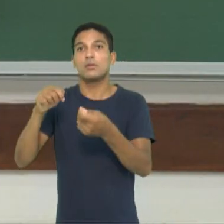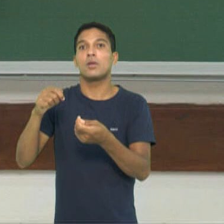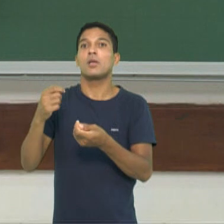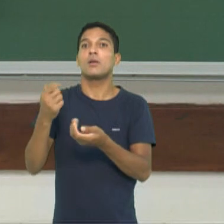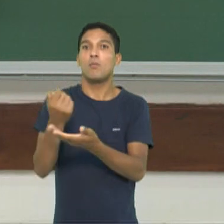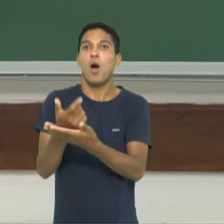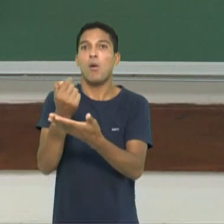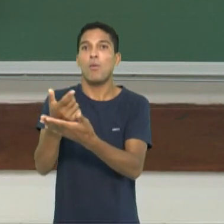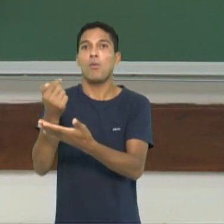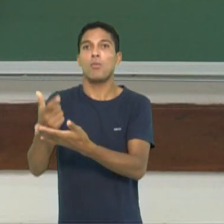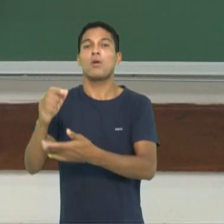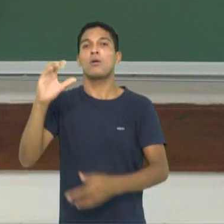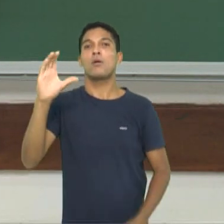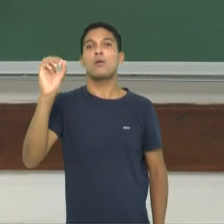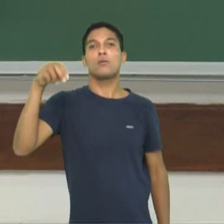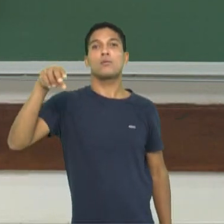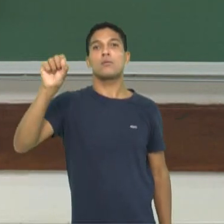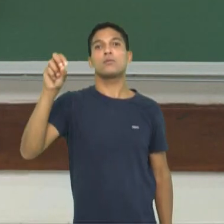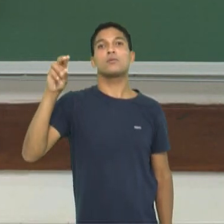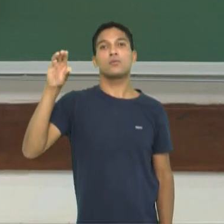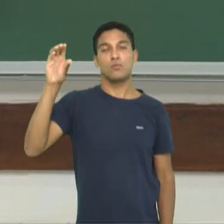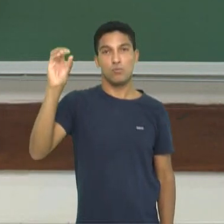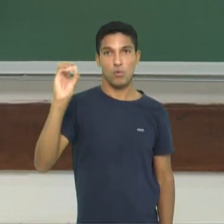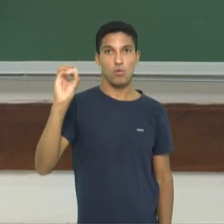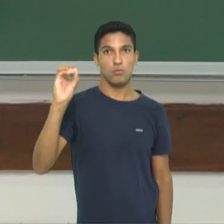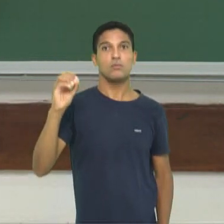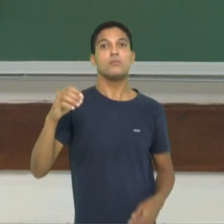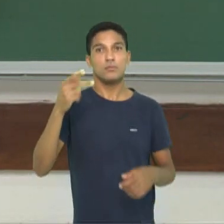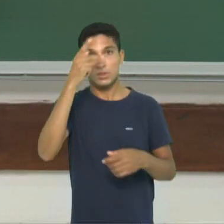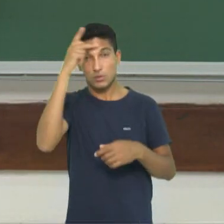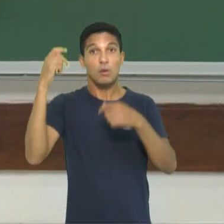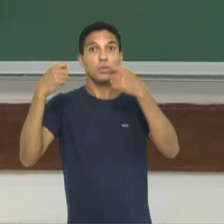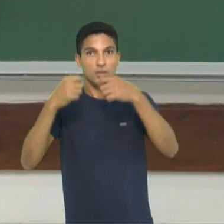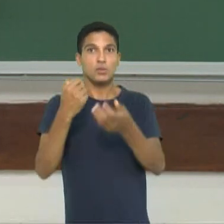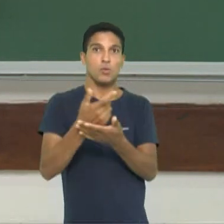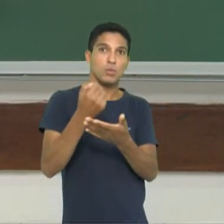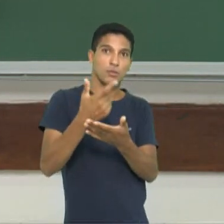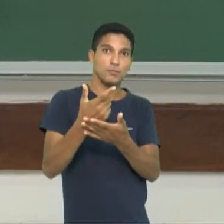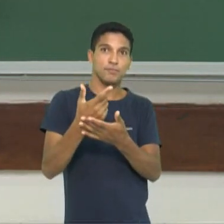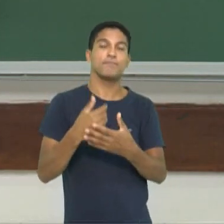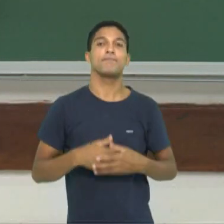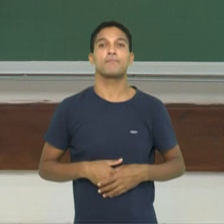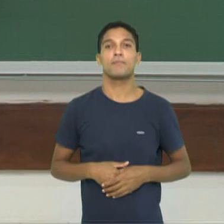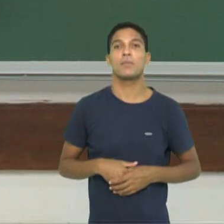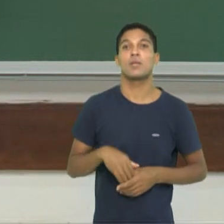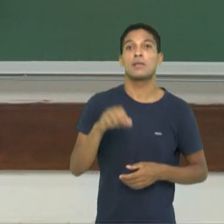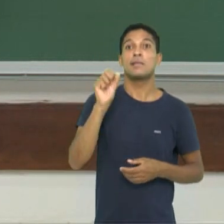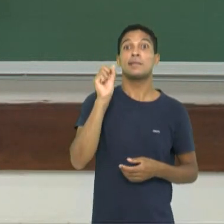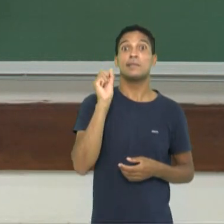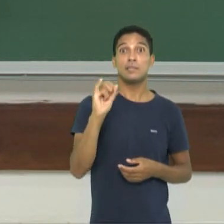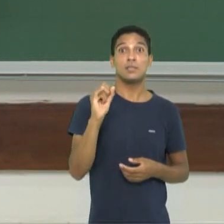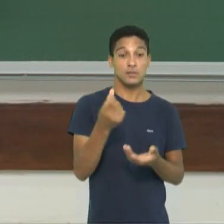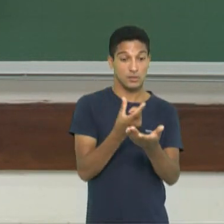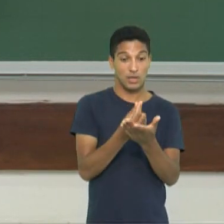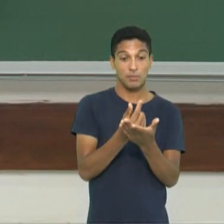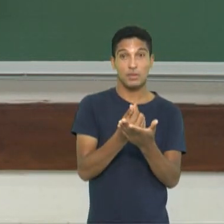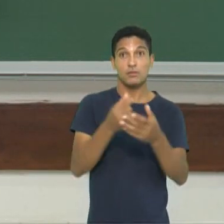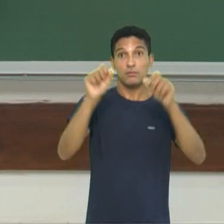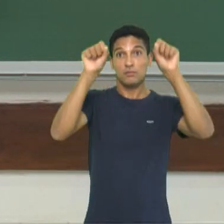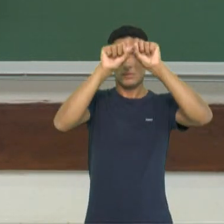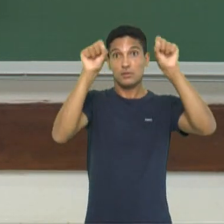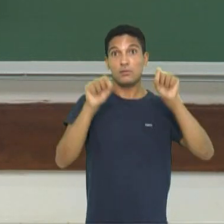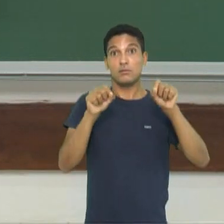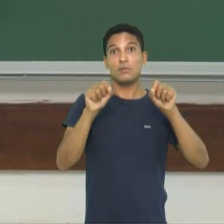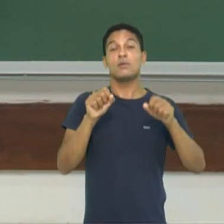consumo proporcional. O capitalismo ele vai bem quanto mais ele produz. Então, ele só vai bem quanto mais é consumido. Então, para